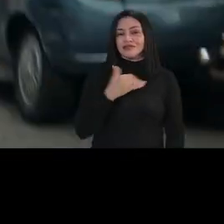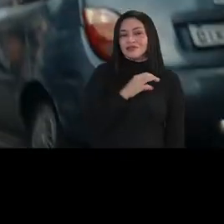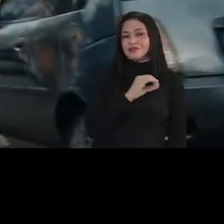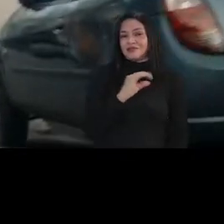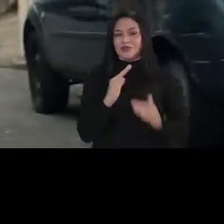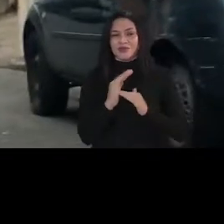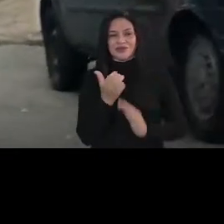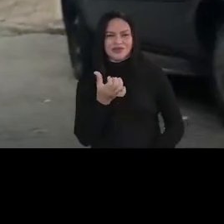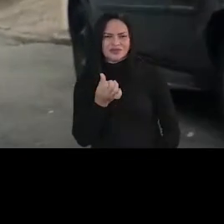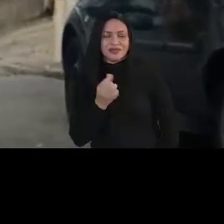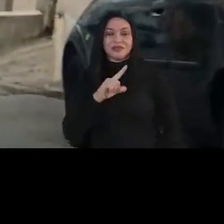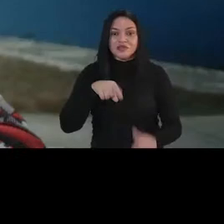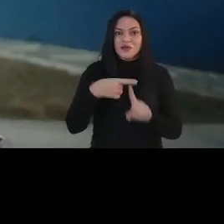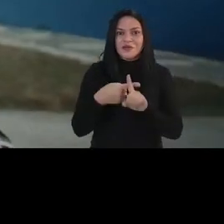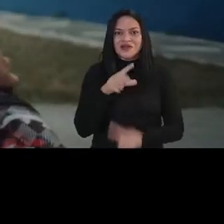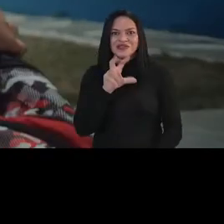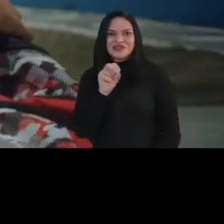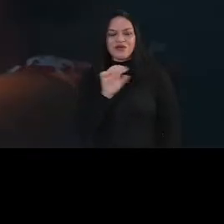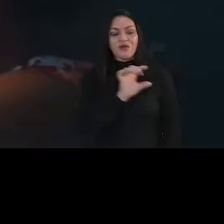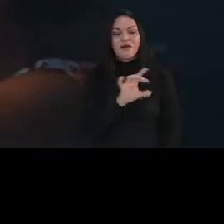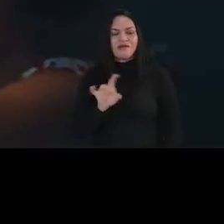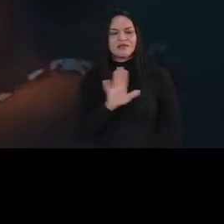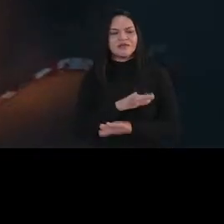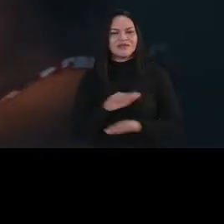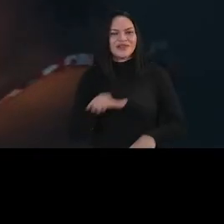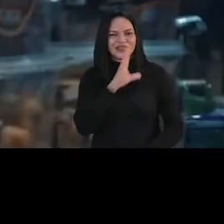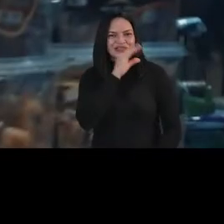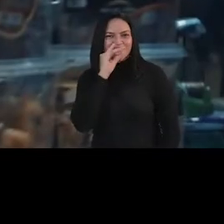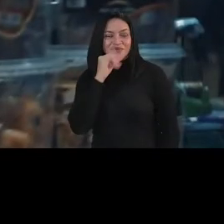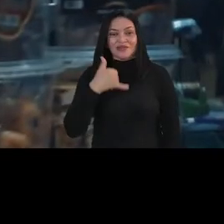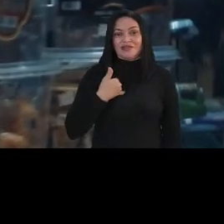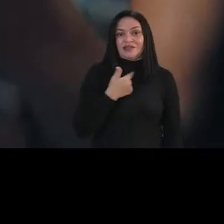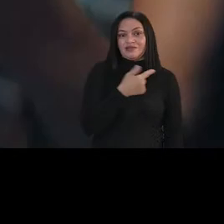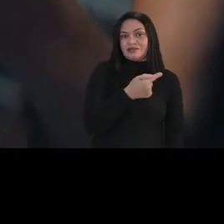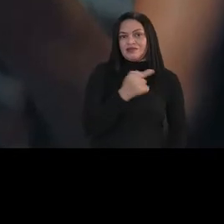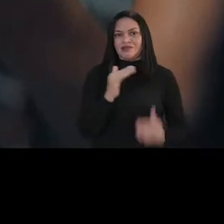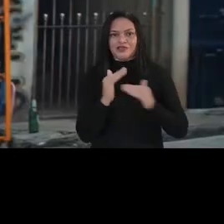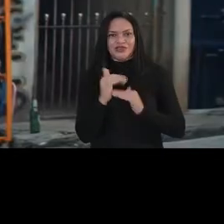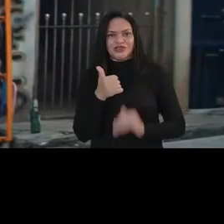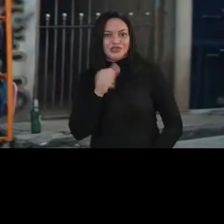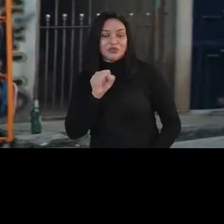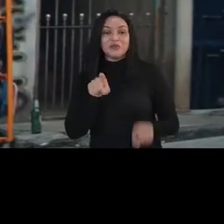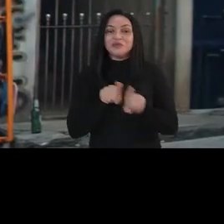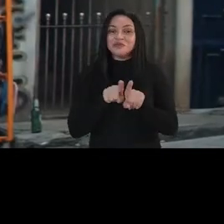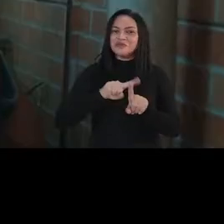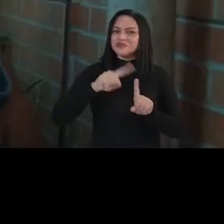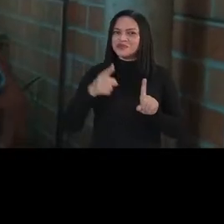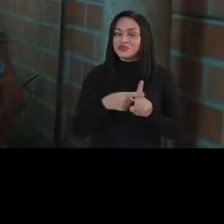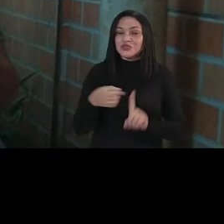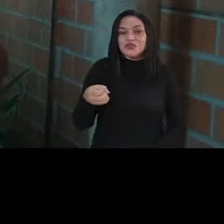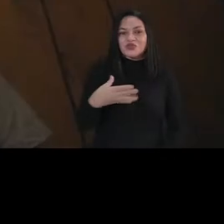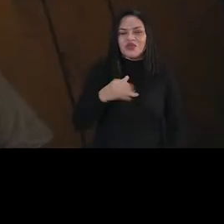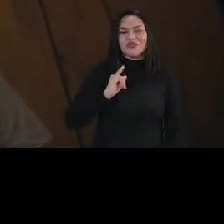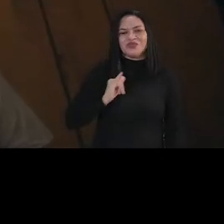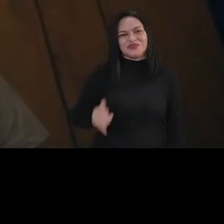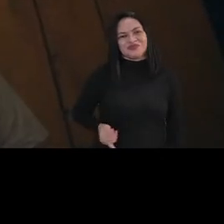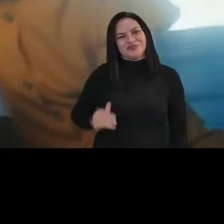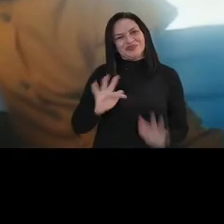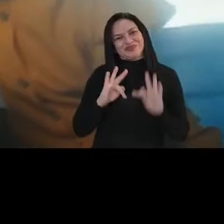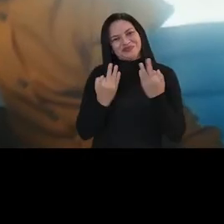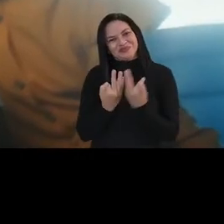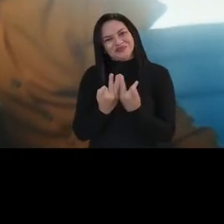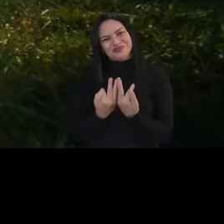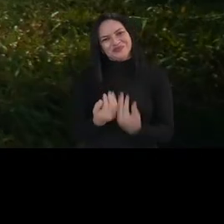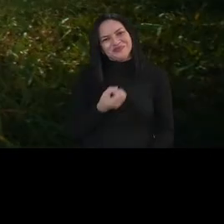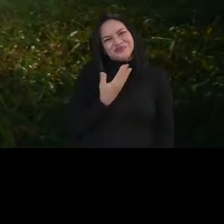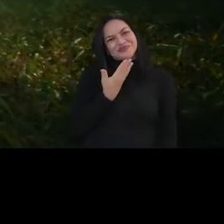6 anos e mais R$50 para cada criança e adolescente entre 7 e 18 anos e gestantes. Novo Bolsa Família.